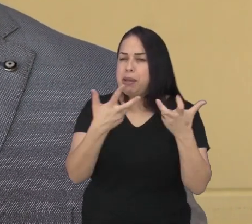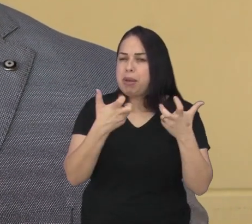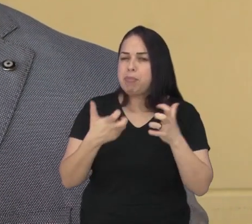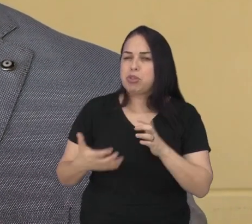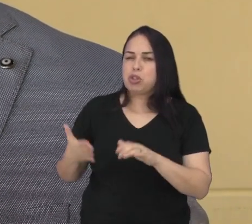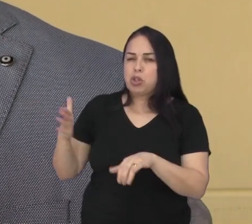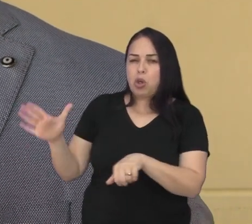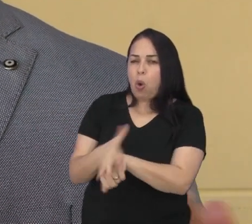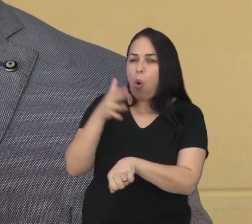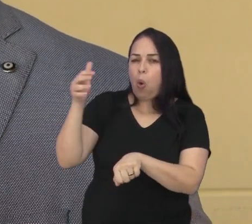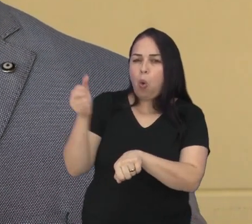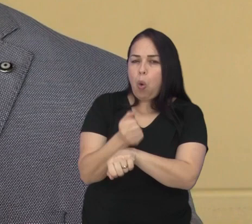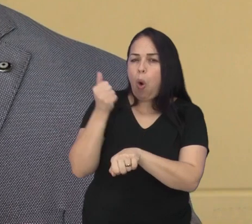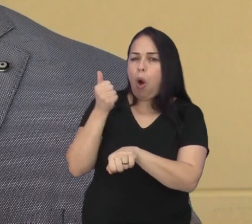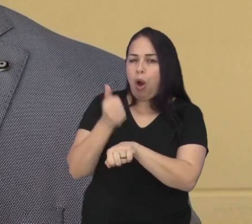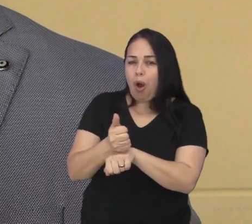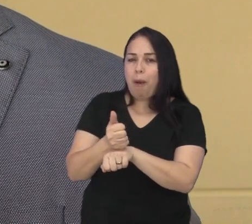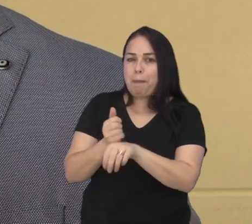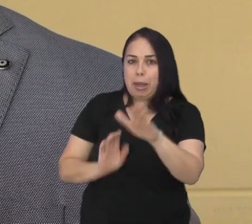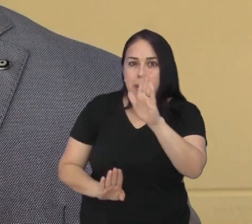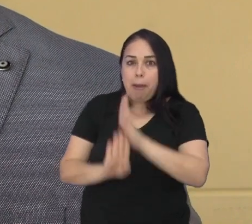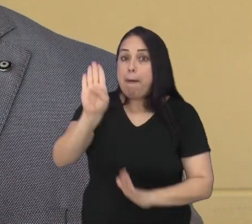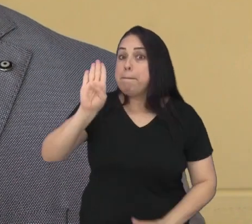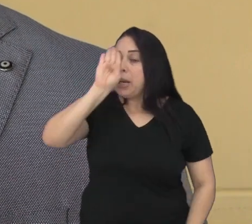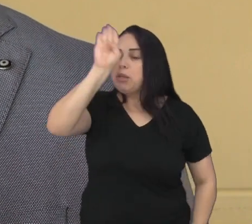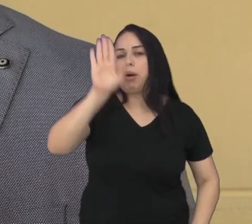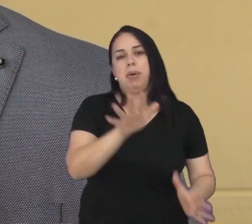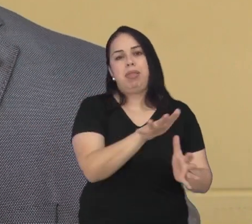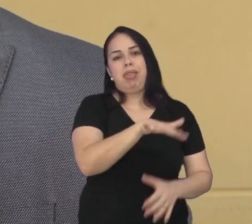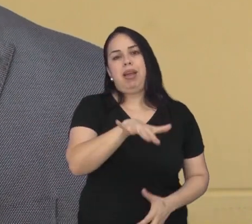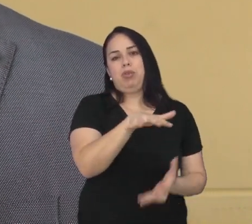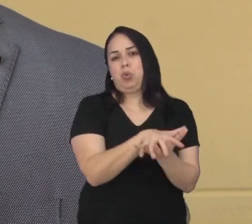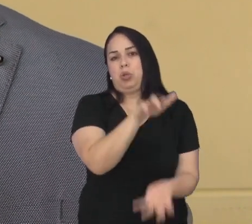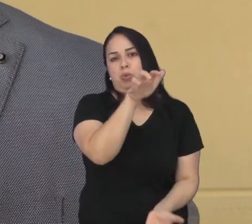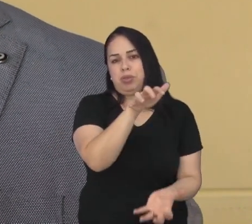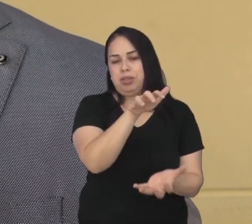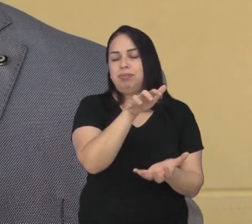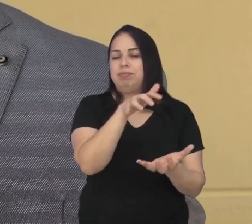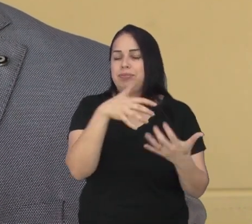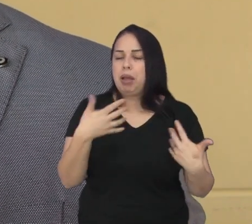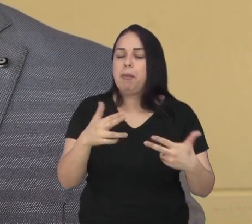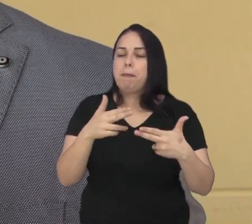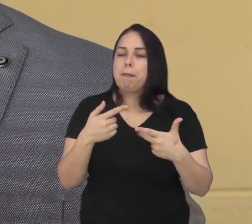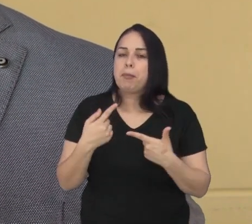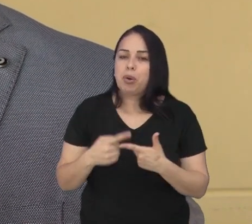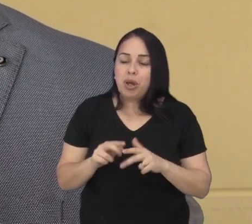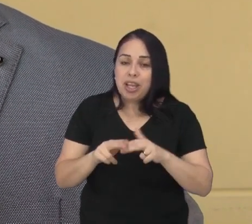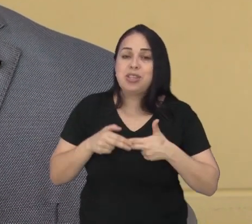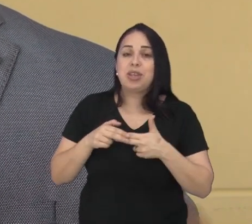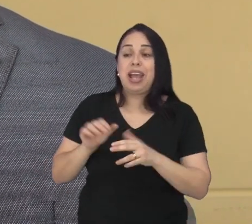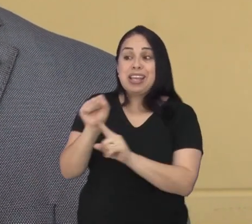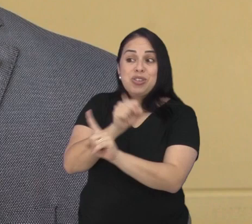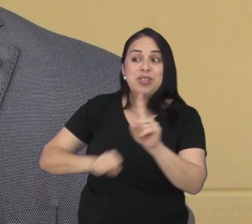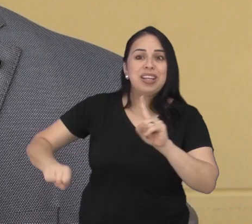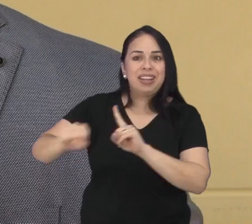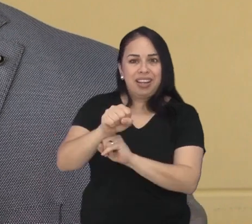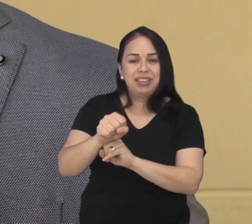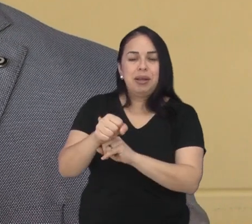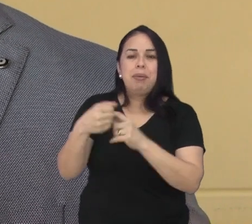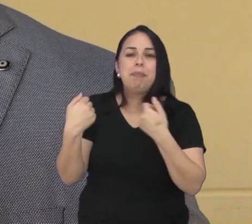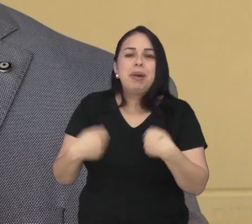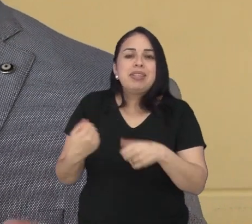crescimento de golpes no público idoso muito grande isso. Então é dever de toda a